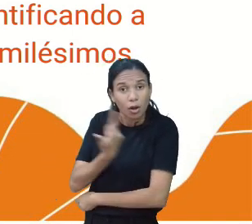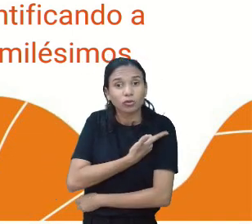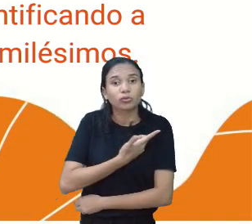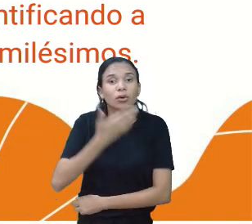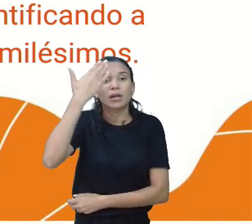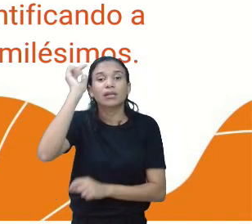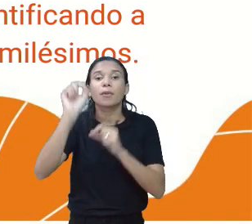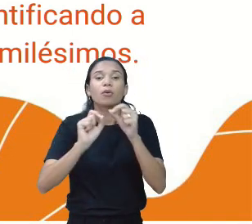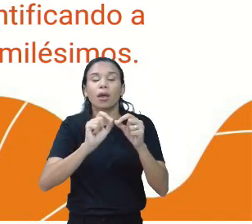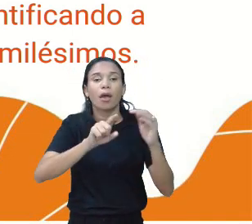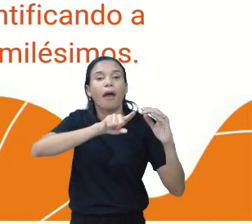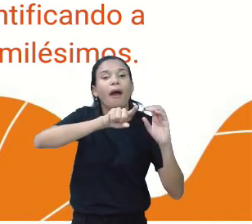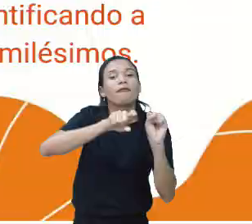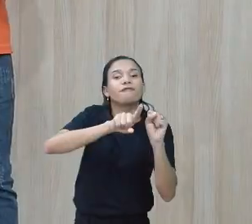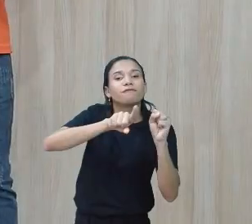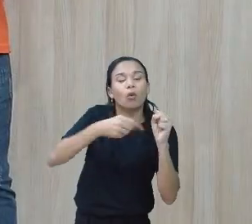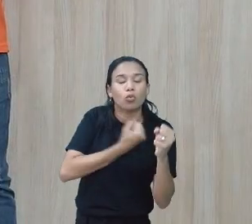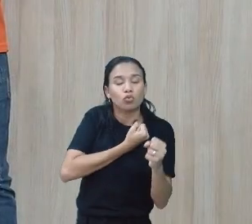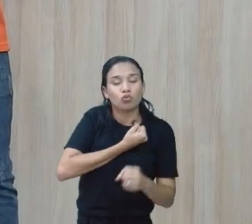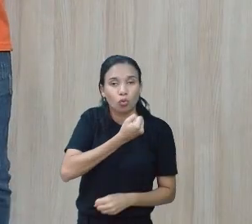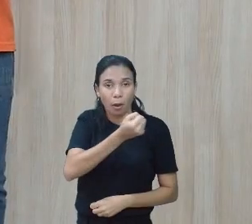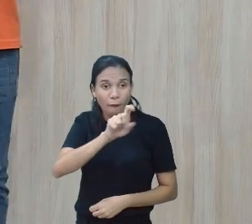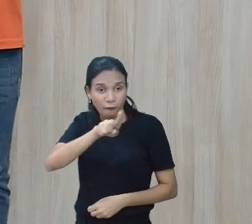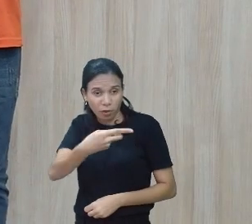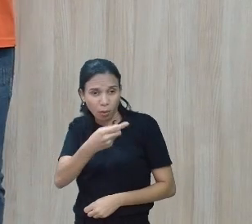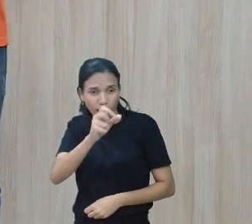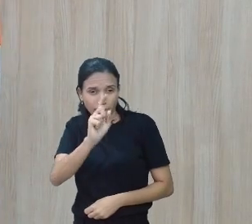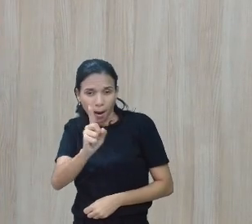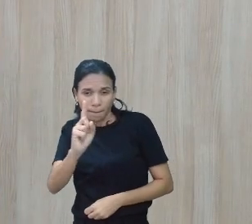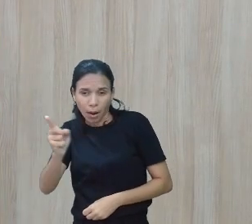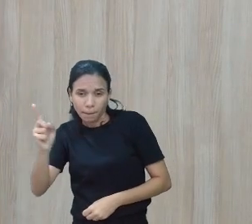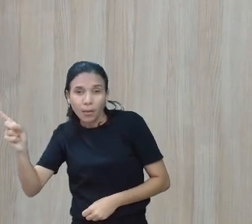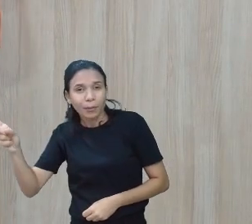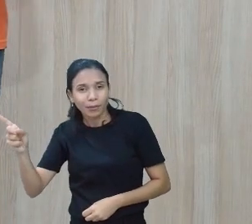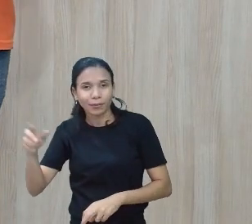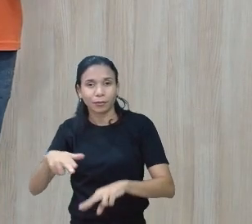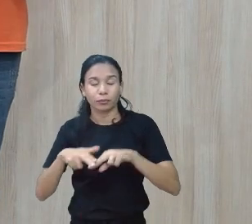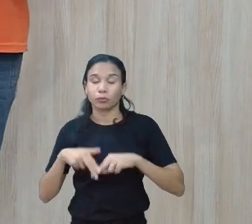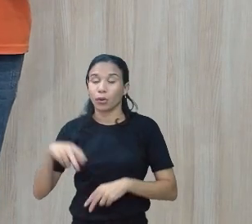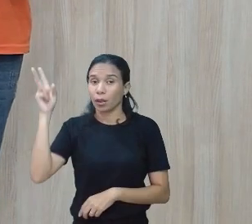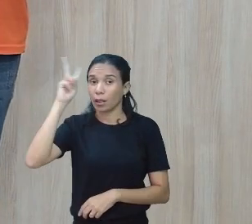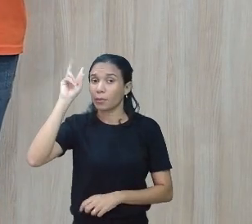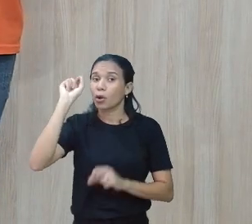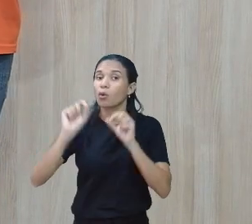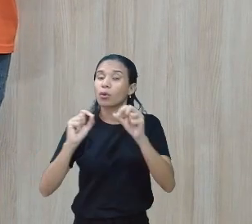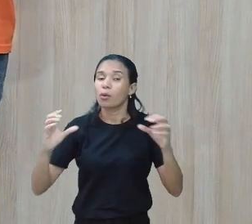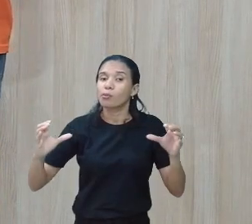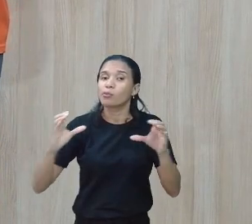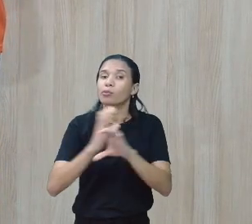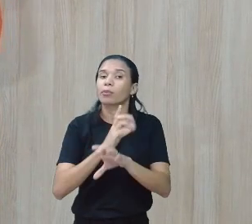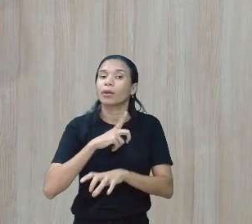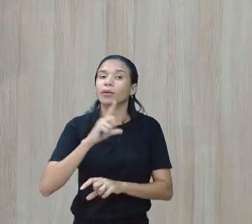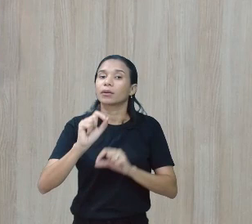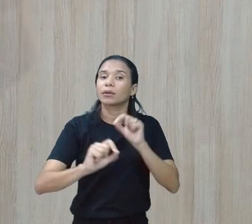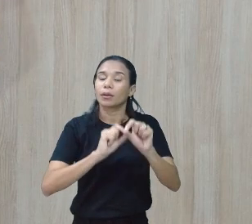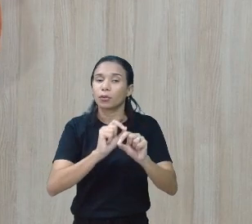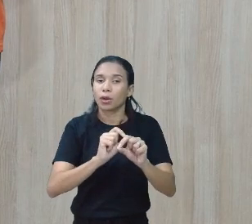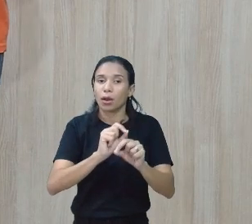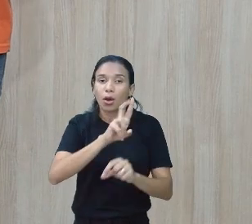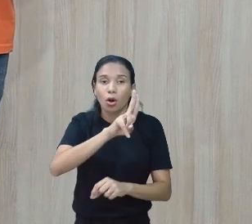casas decimais, tá? Lembrando, na parte inteira, nós temos